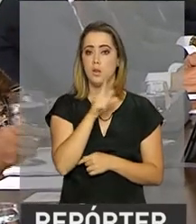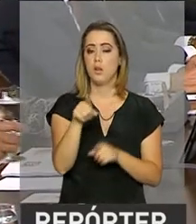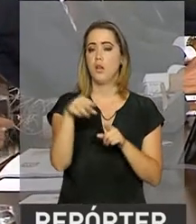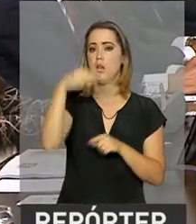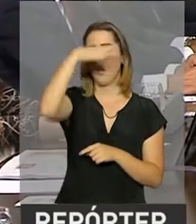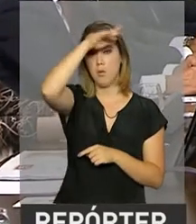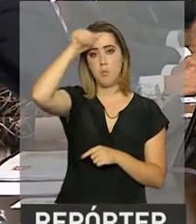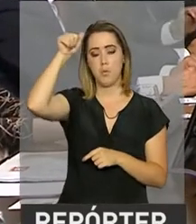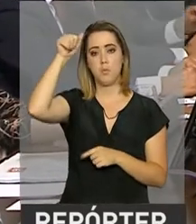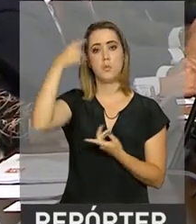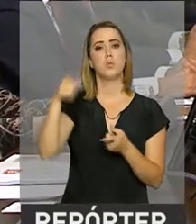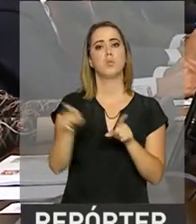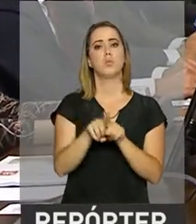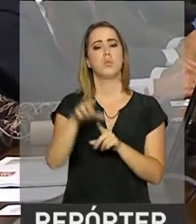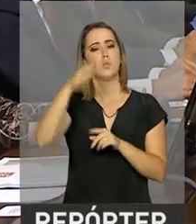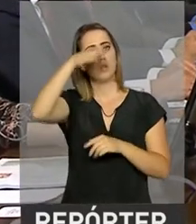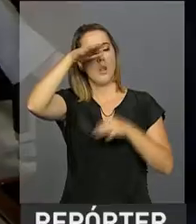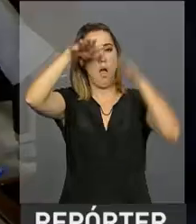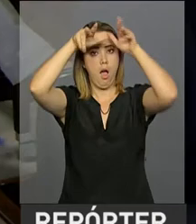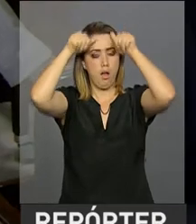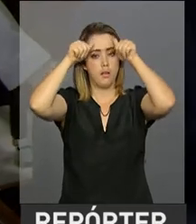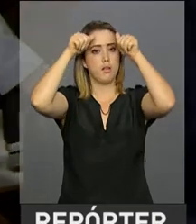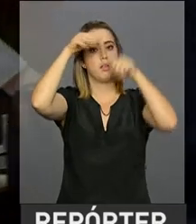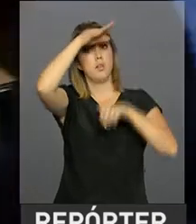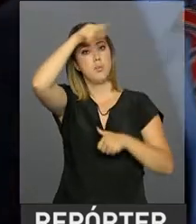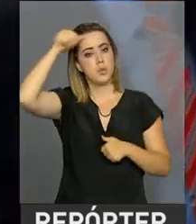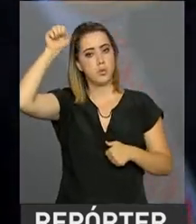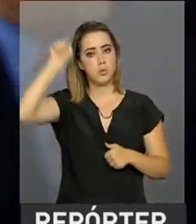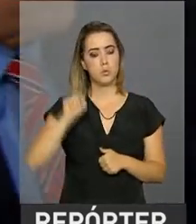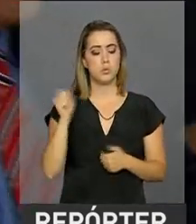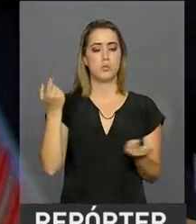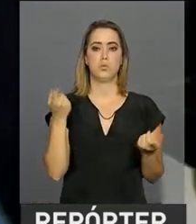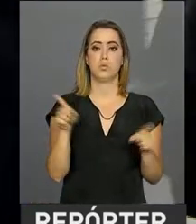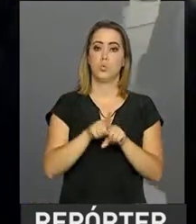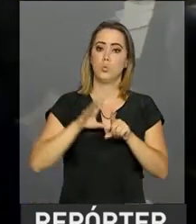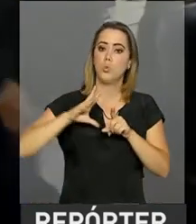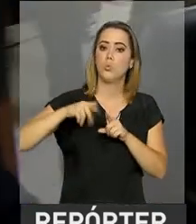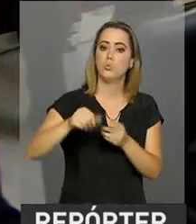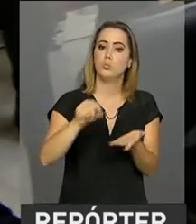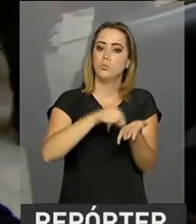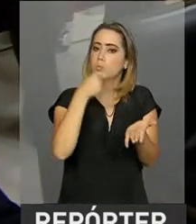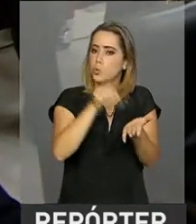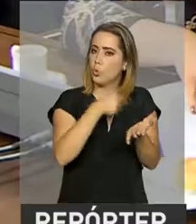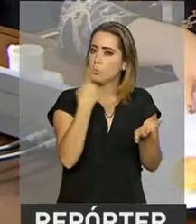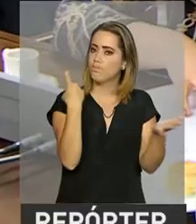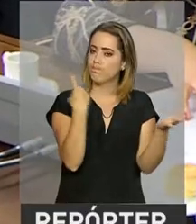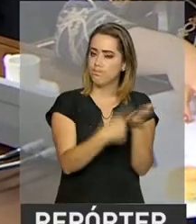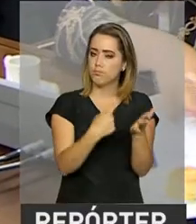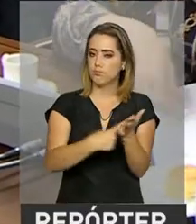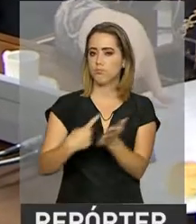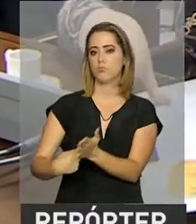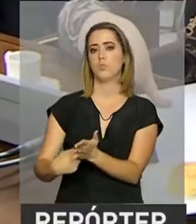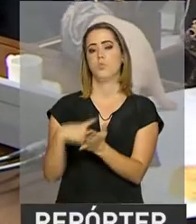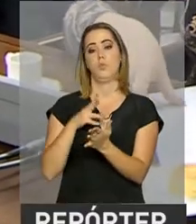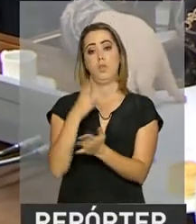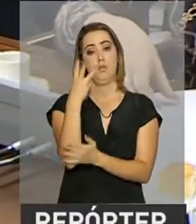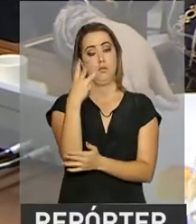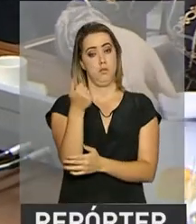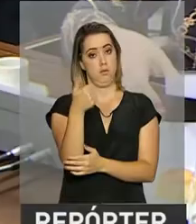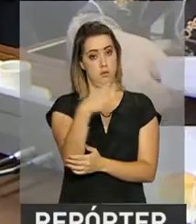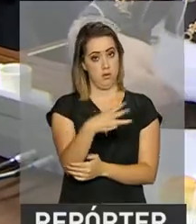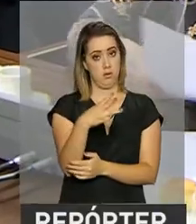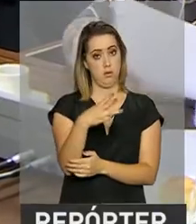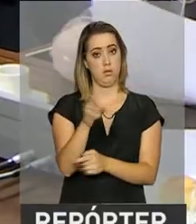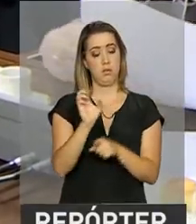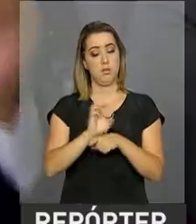do acre e do mato grosso do sul todos assinaram adesão ao plano que já tem data para entrar em operação em três estados